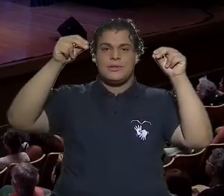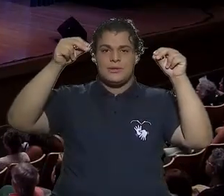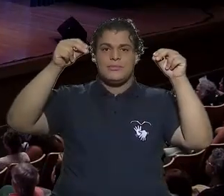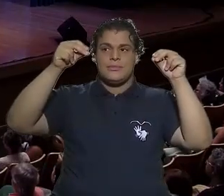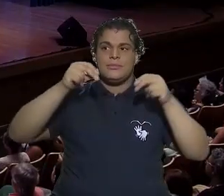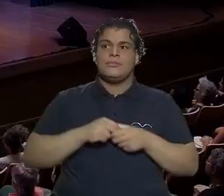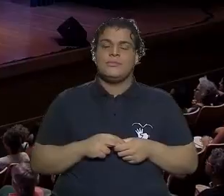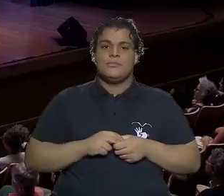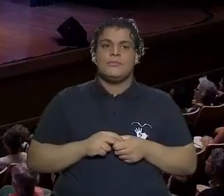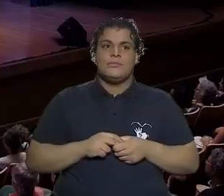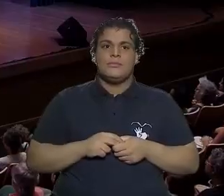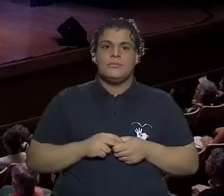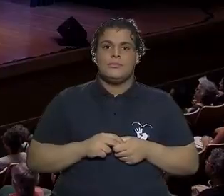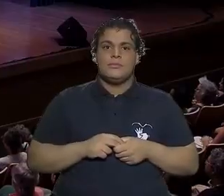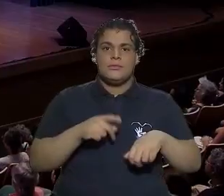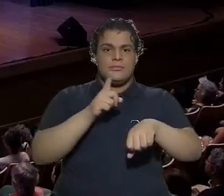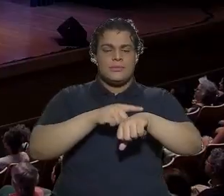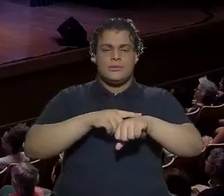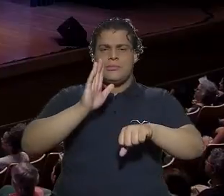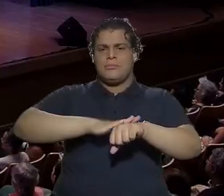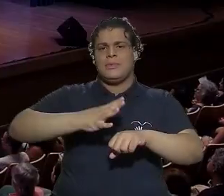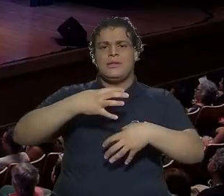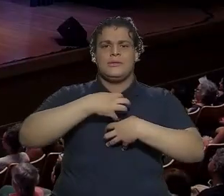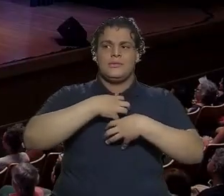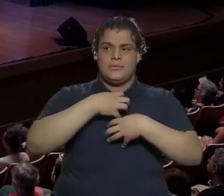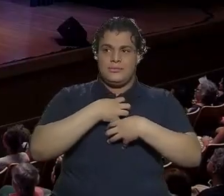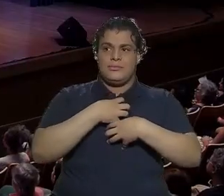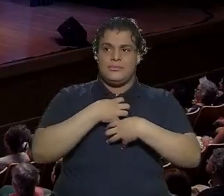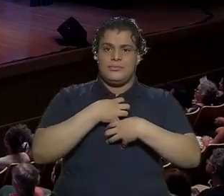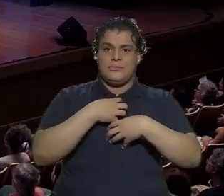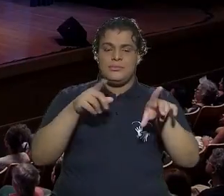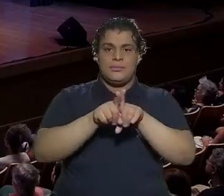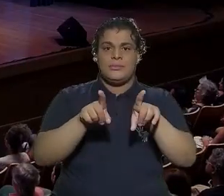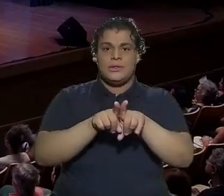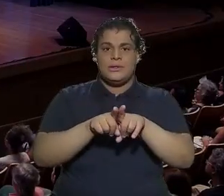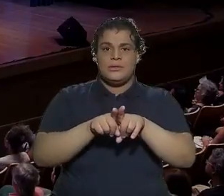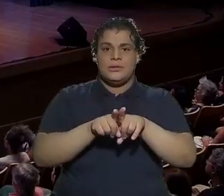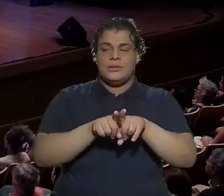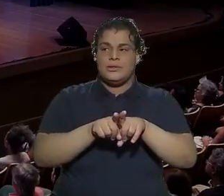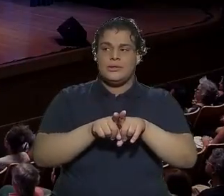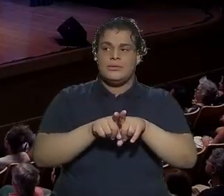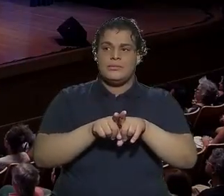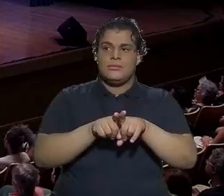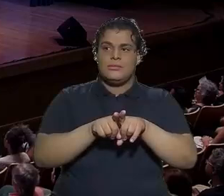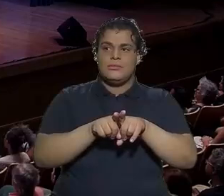redondos de aro preto. Mais sensível e, mais do que isso, um momento que